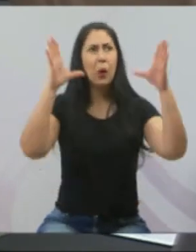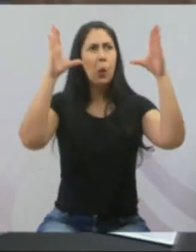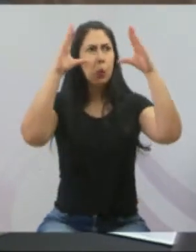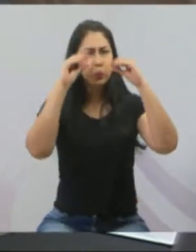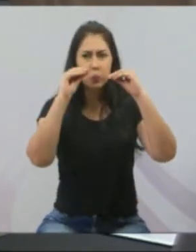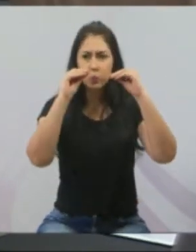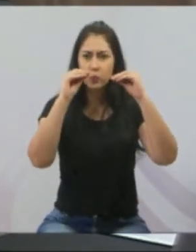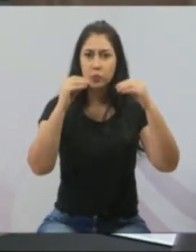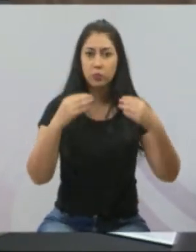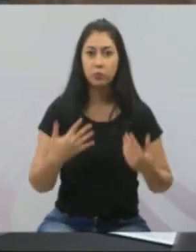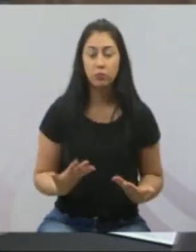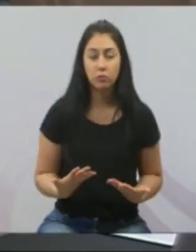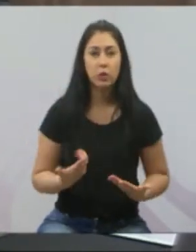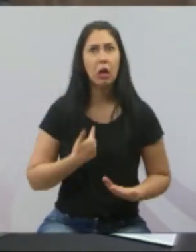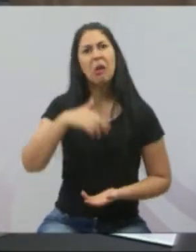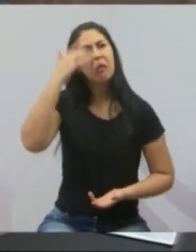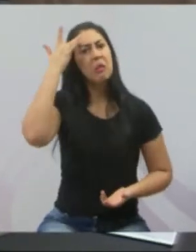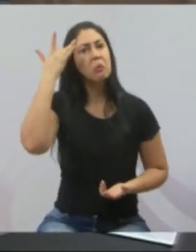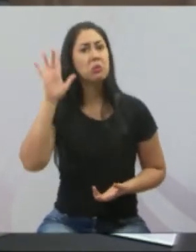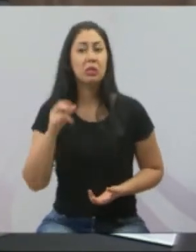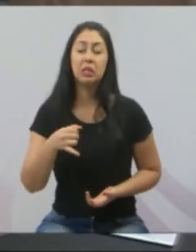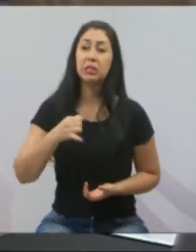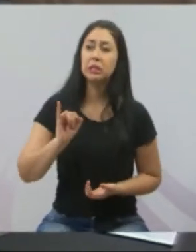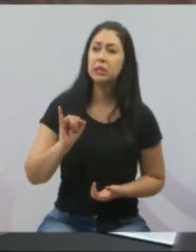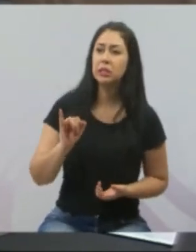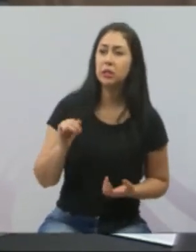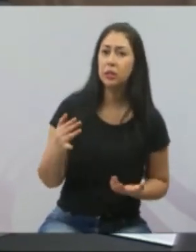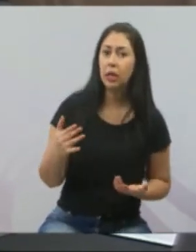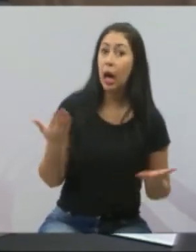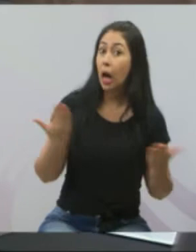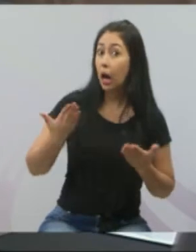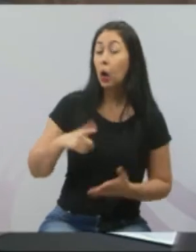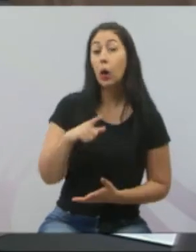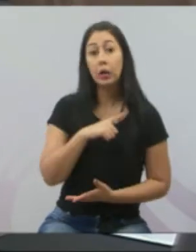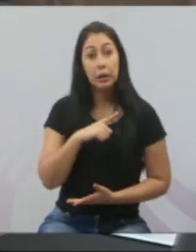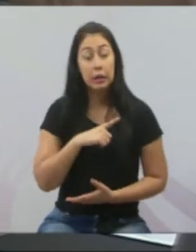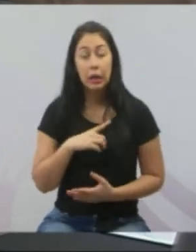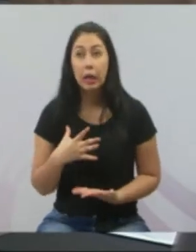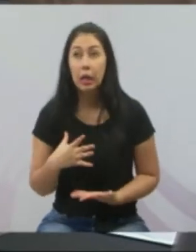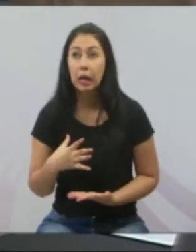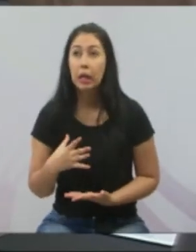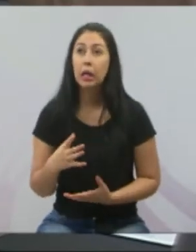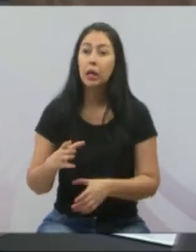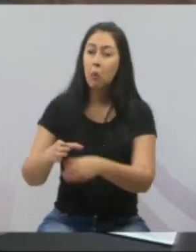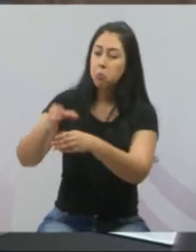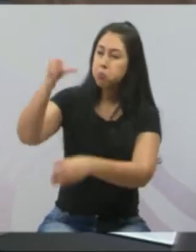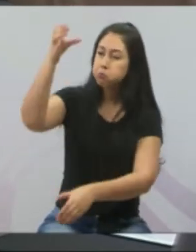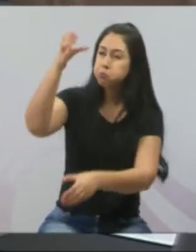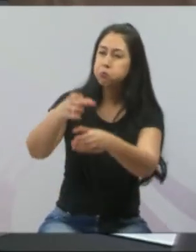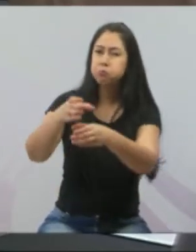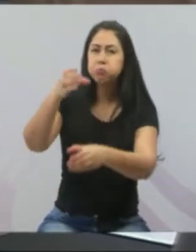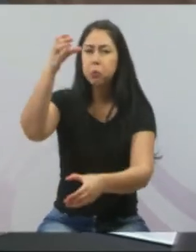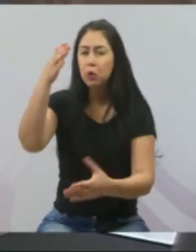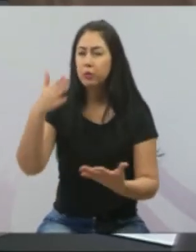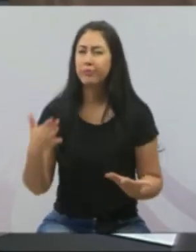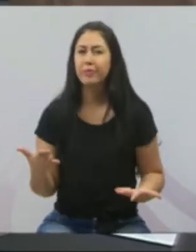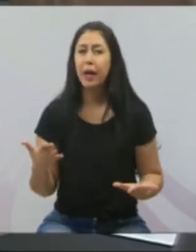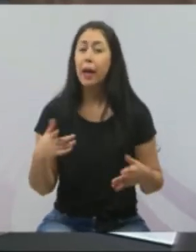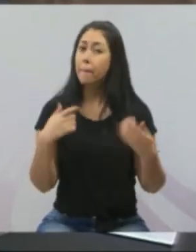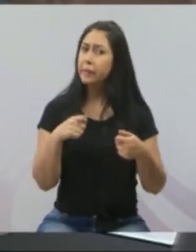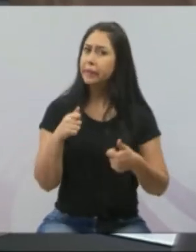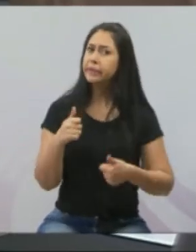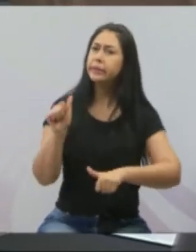muito respeitosamente, recorremos à compreensão e aos prestes do excelentíssimo senhor governador do Estado de São Paulo, antecipando agradecimento pela atenção dispensada, subscrevemos. Vereador